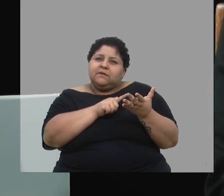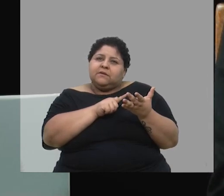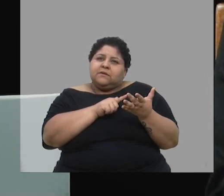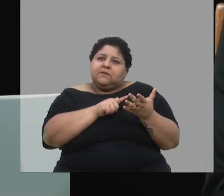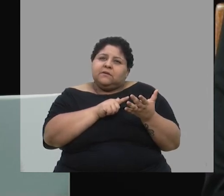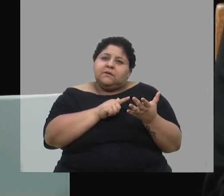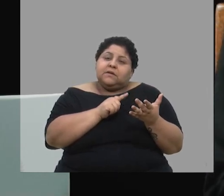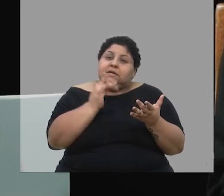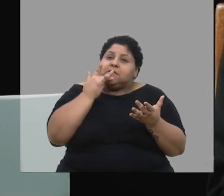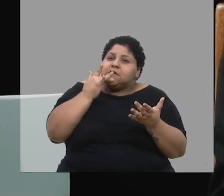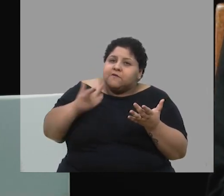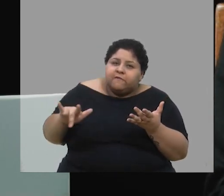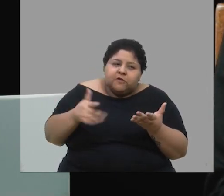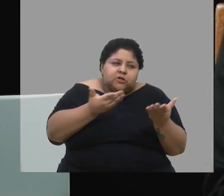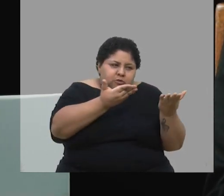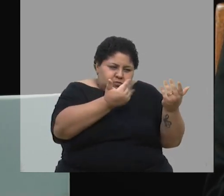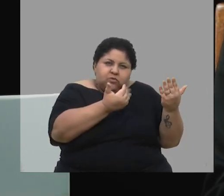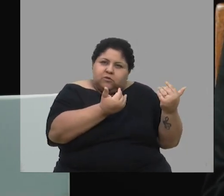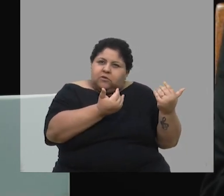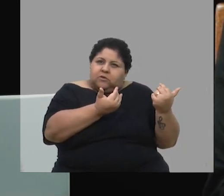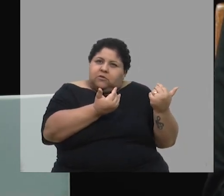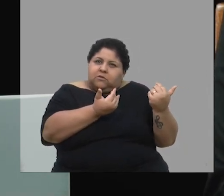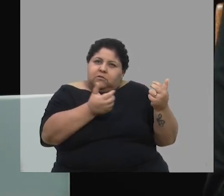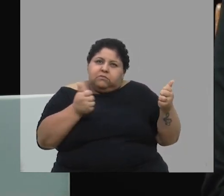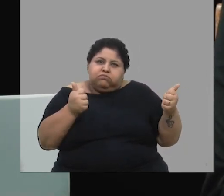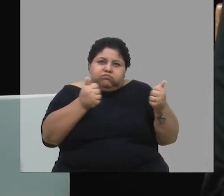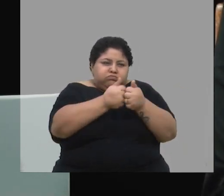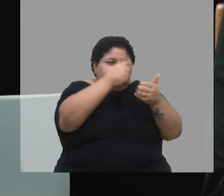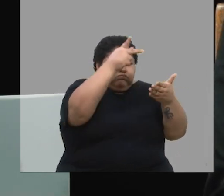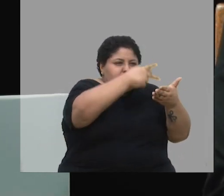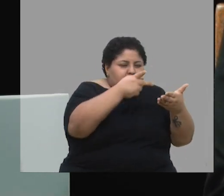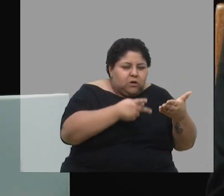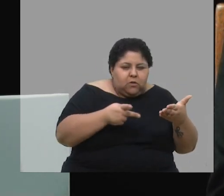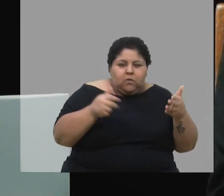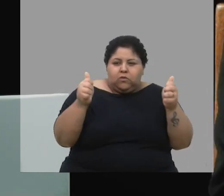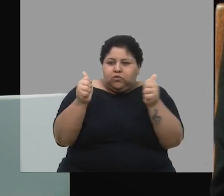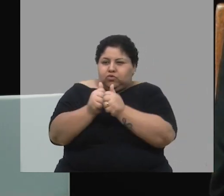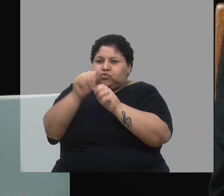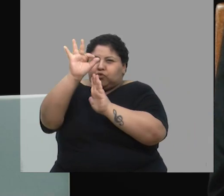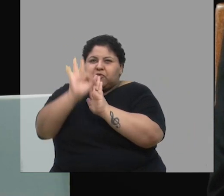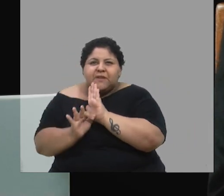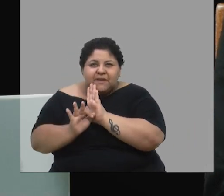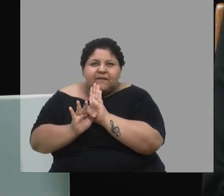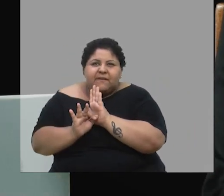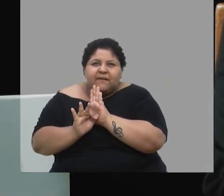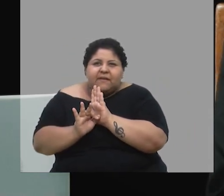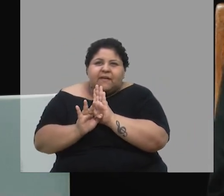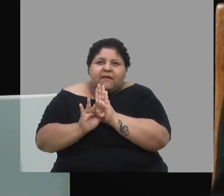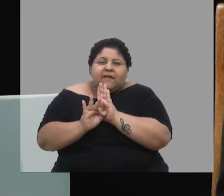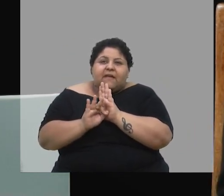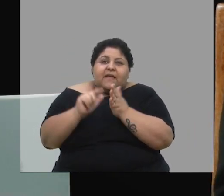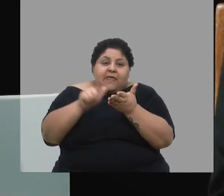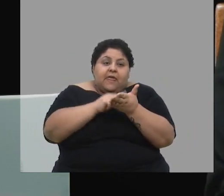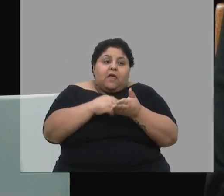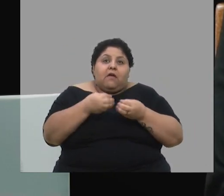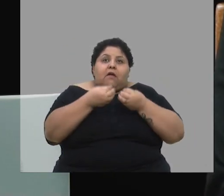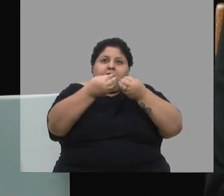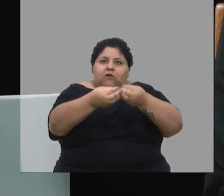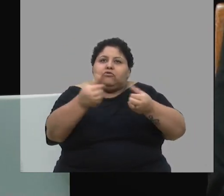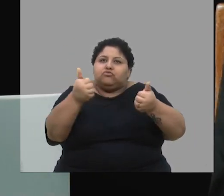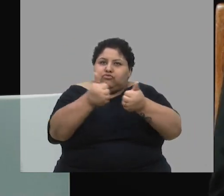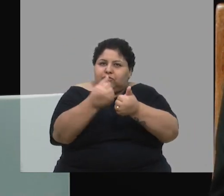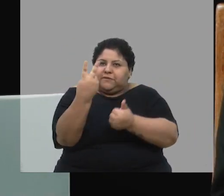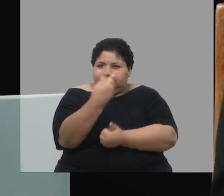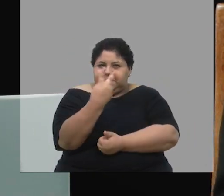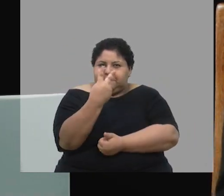no livro, pelo menos de infantil, infanto-juvenil, é esse conjunto da ilustração com o texto. E